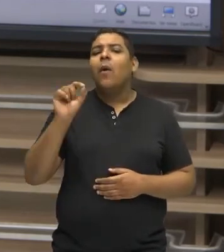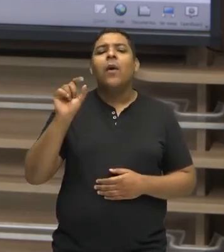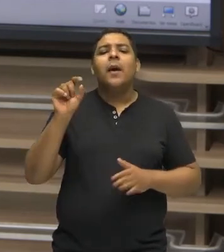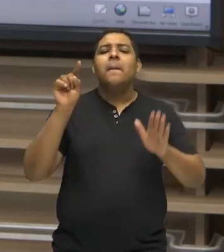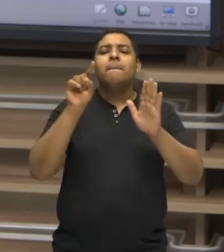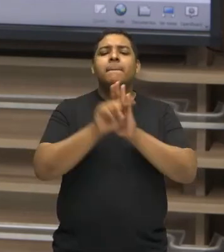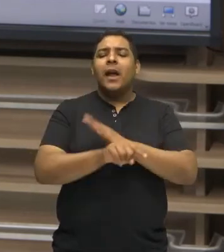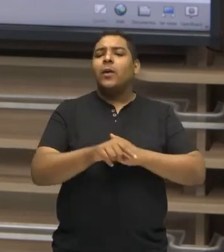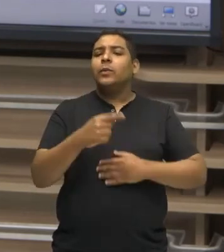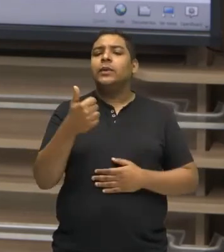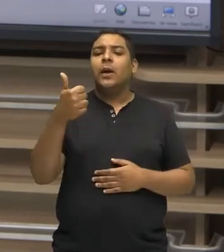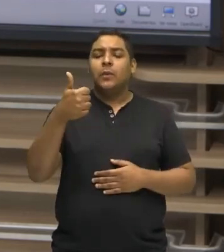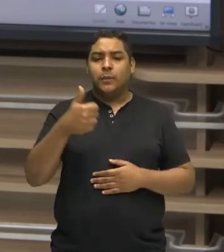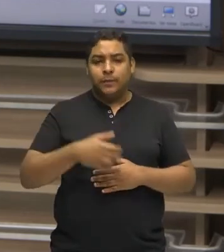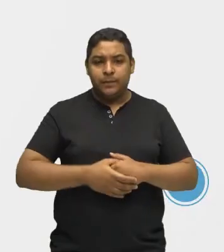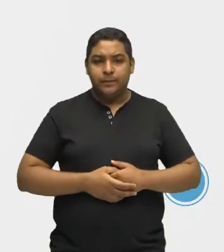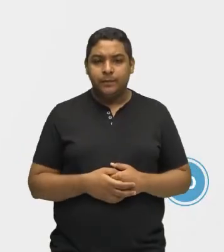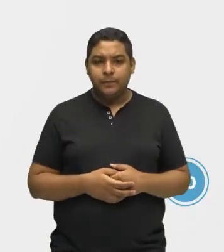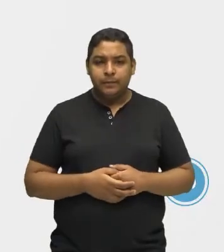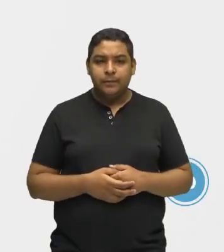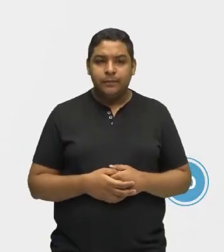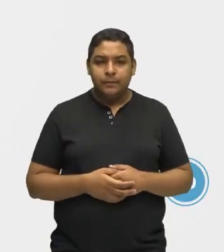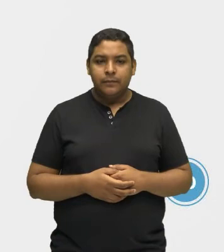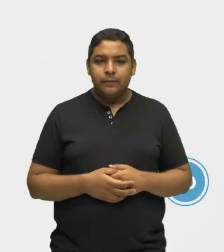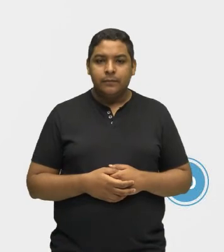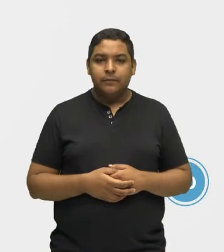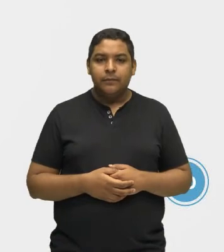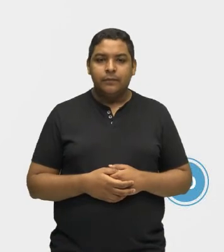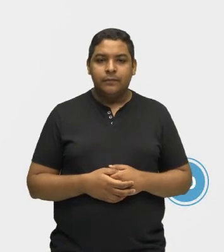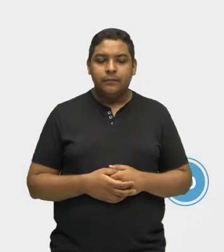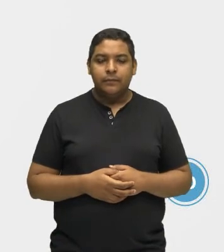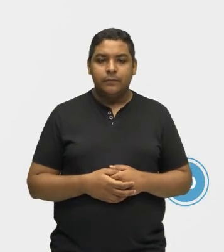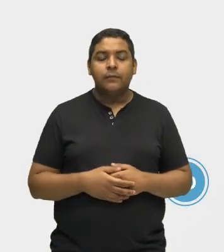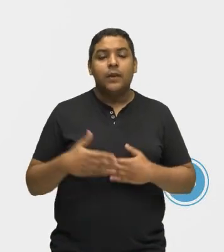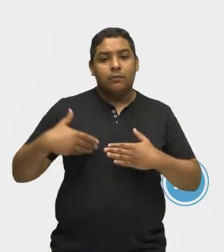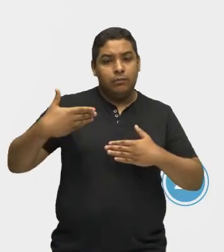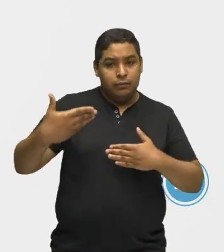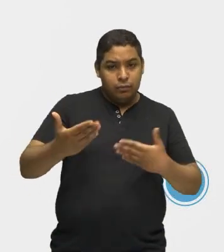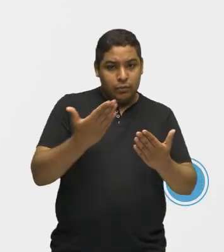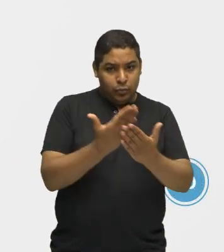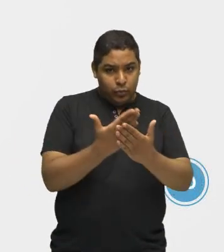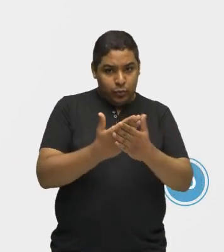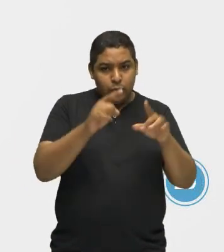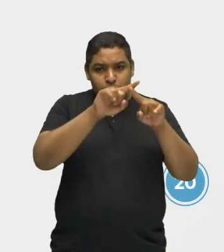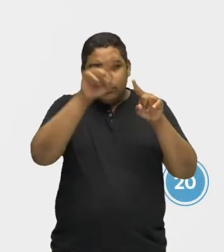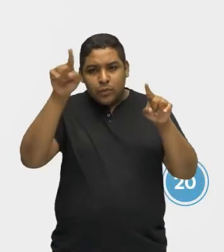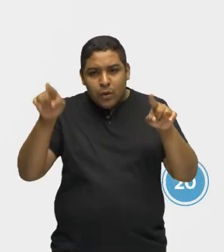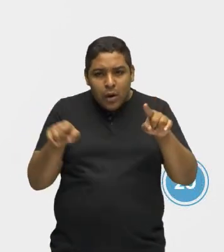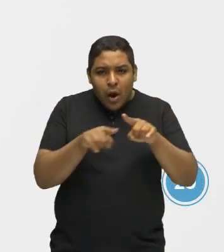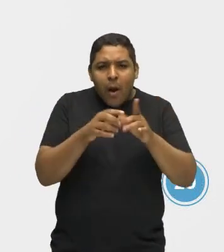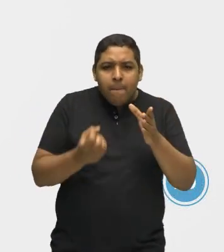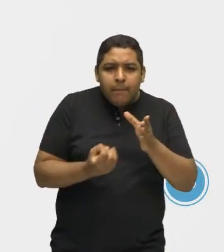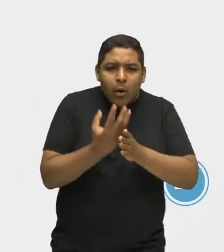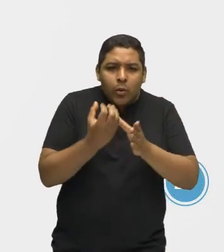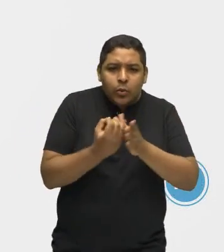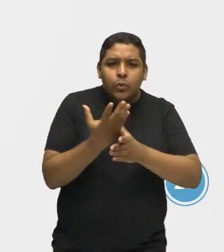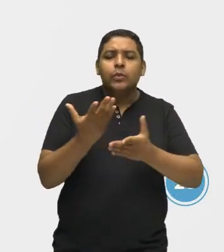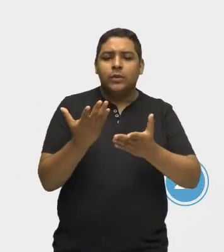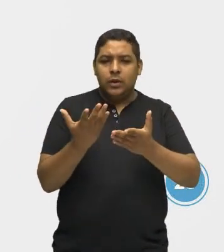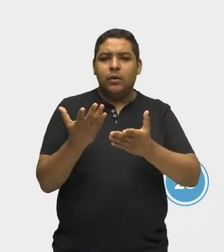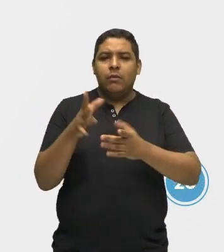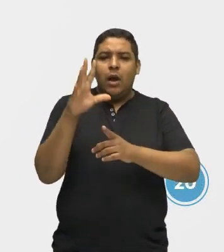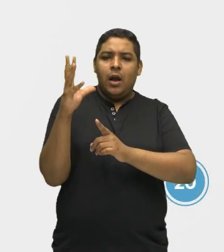foi solicitado? Vamos lá? A partir do estudo do círculo cromático, produz uma